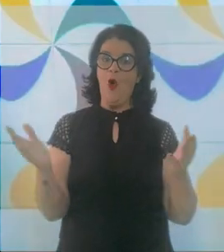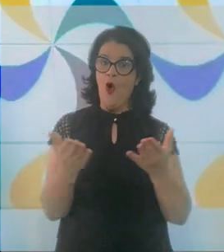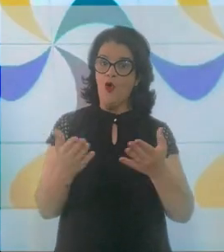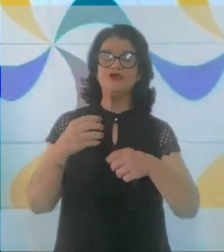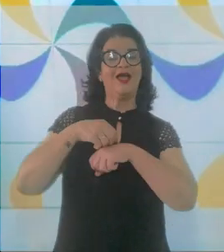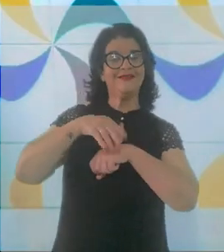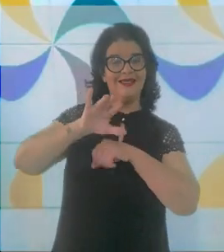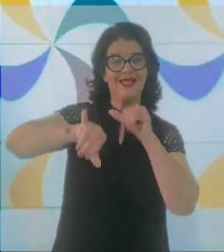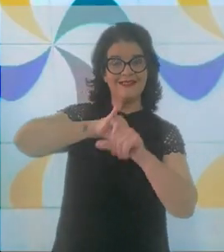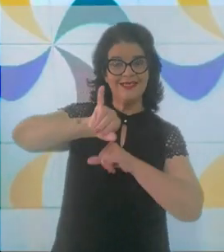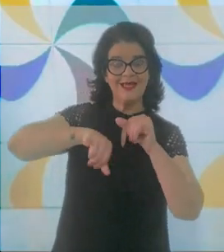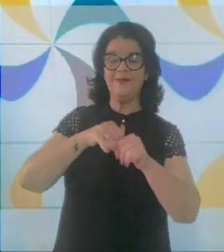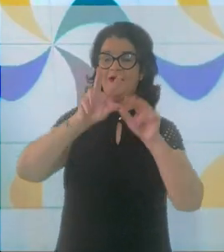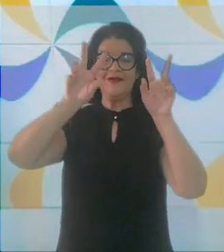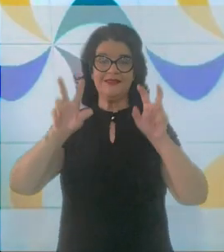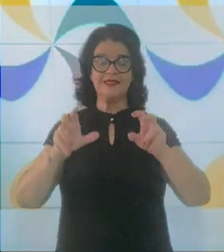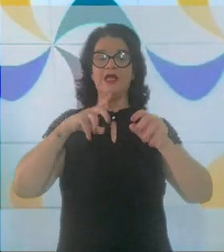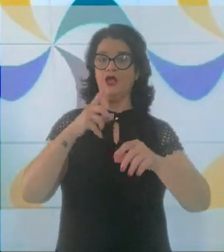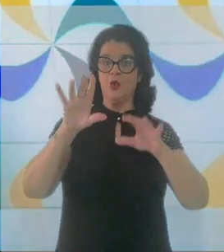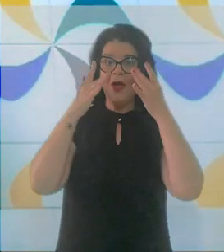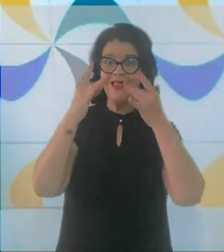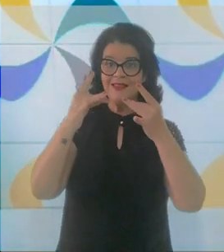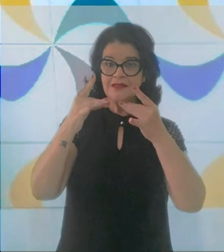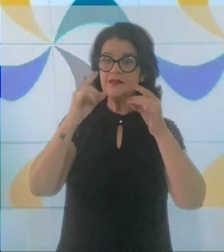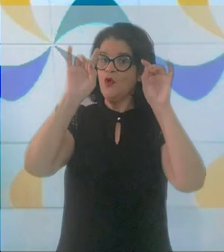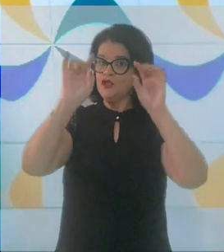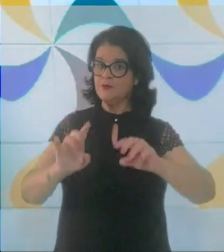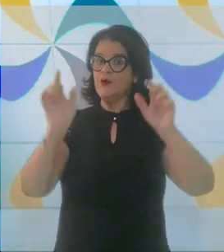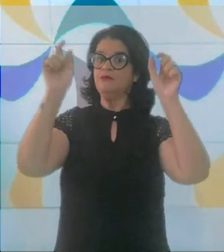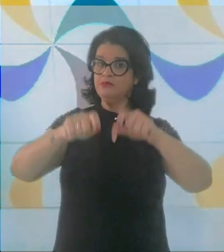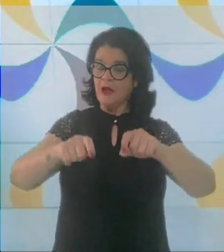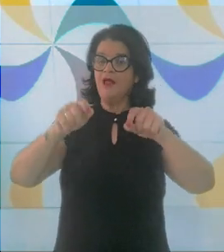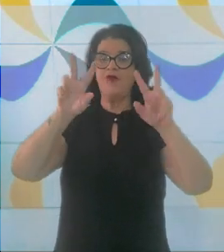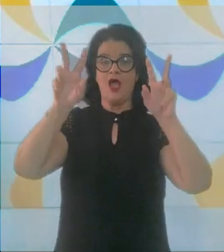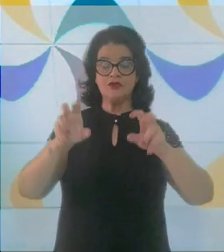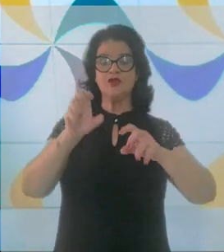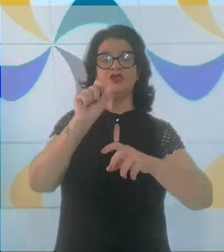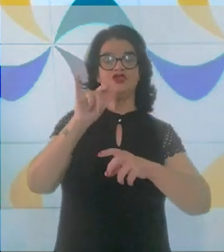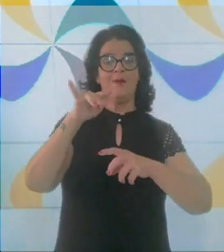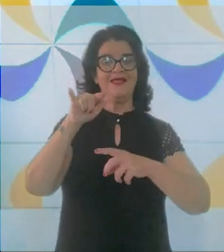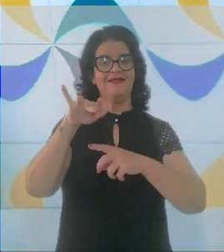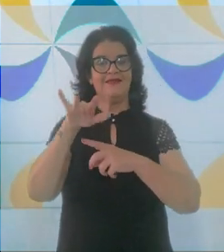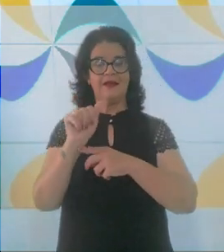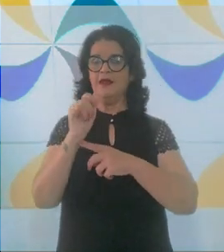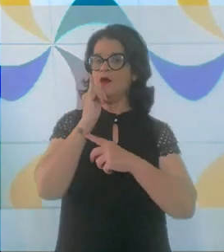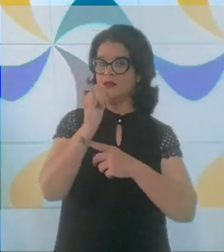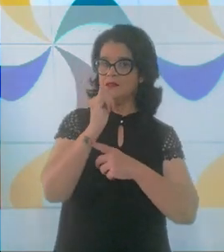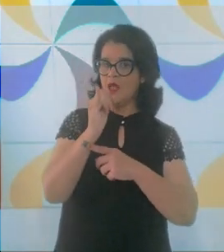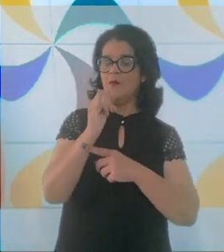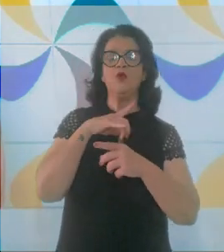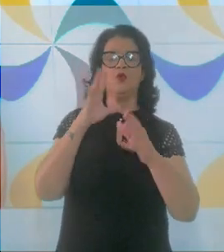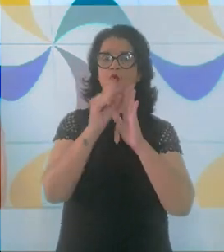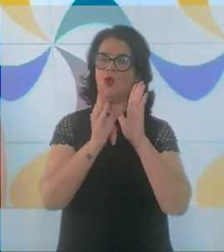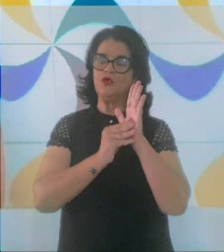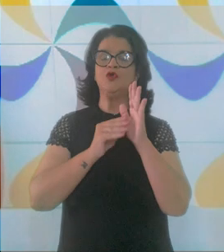Hoje a dica de química versa acerca de uma atenção especial que deve ser dada ao assunto estequiometria, como por exemplo, no